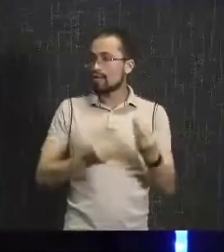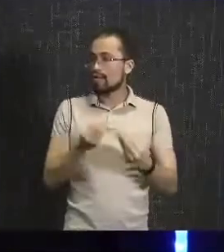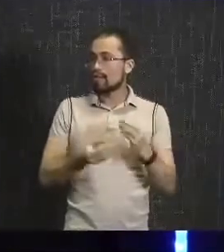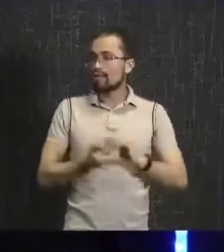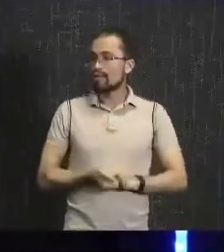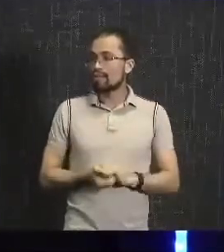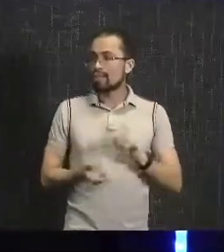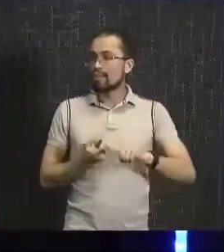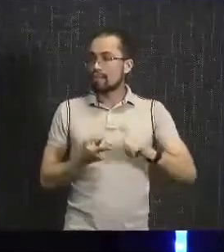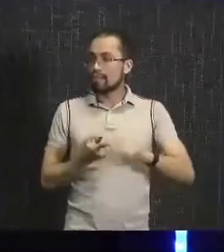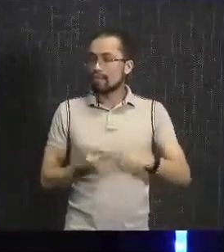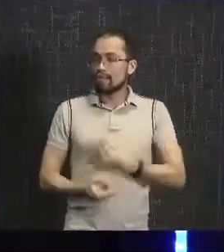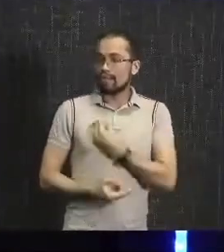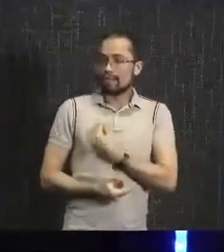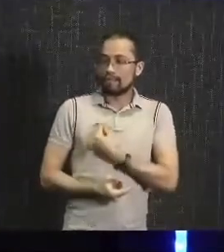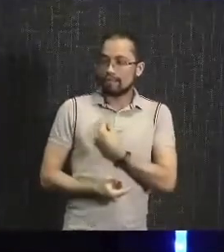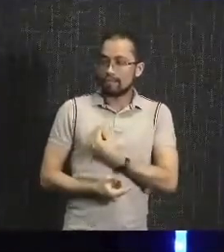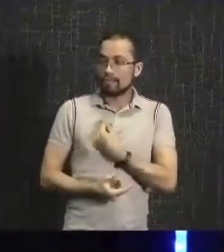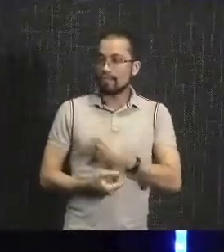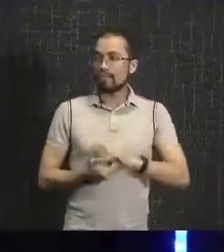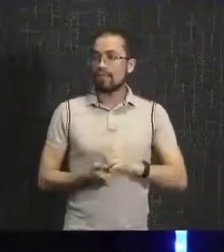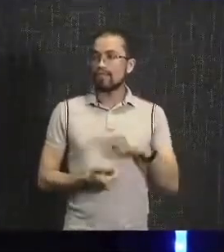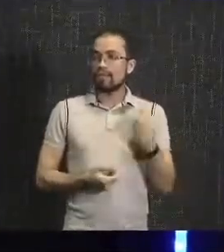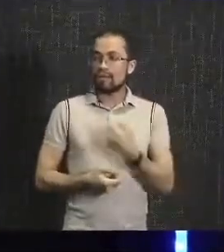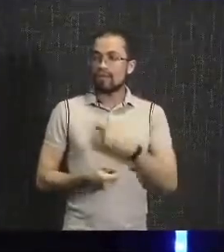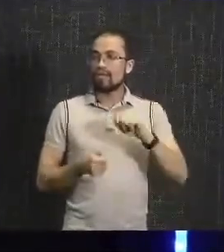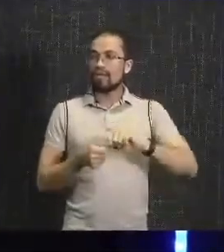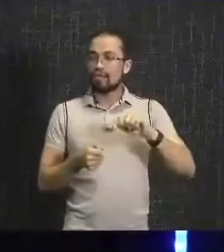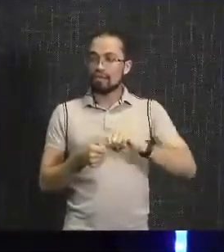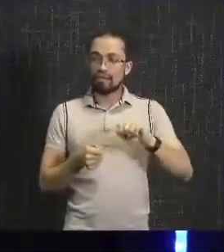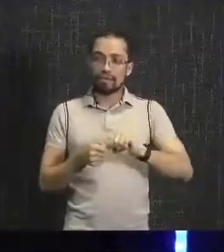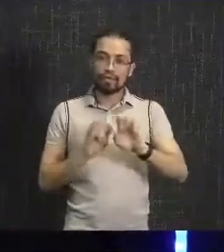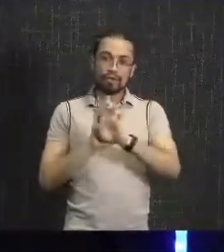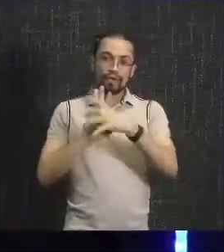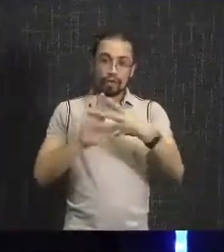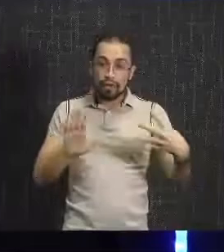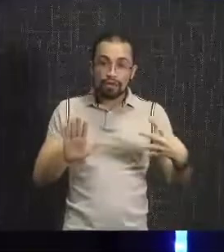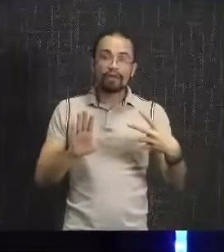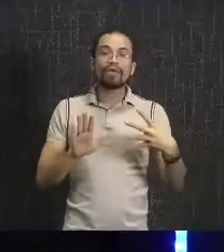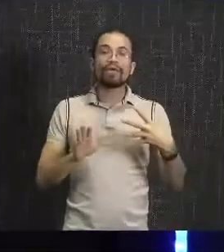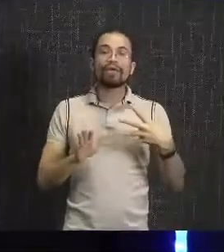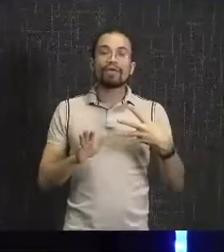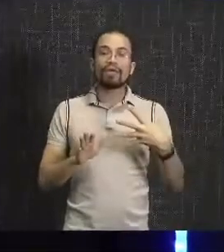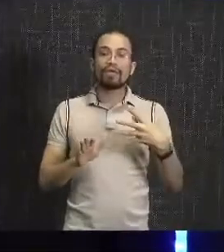público presencial, mas está aqui fazendo um belo evento virtual, ao vivo.